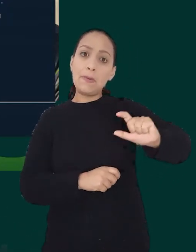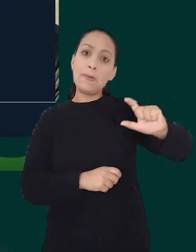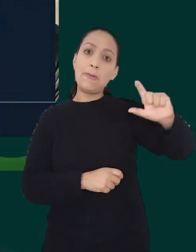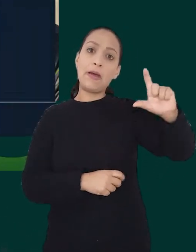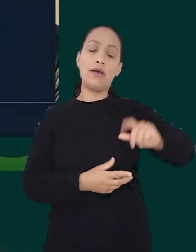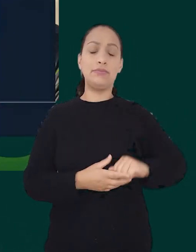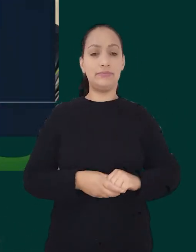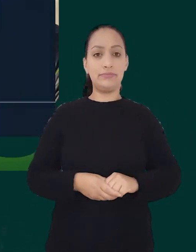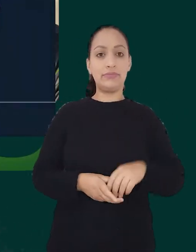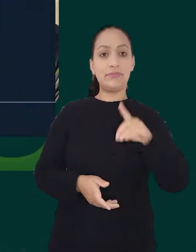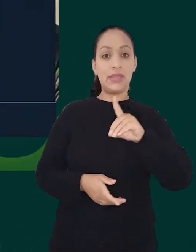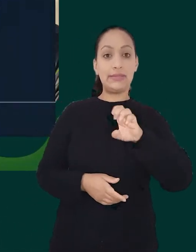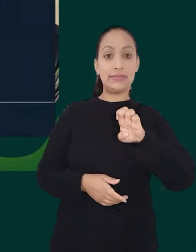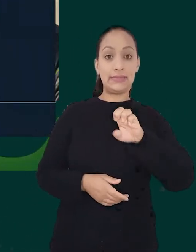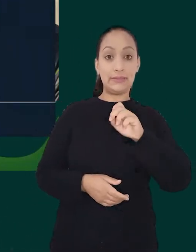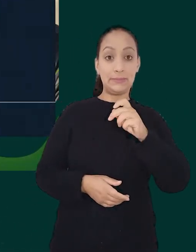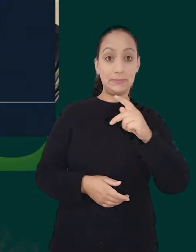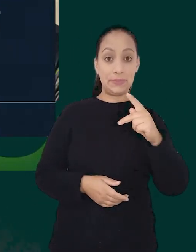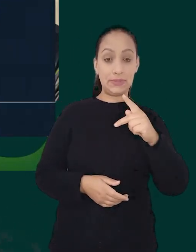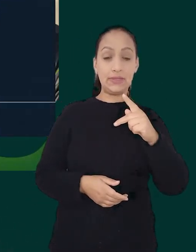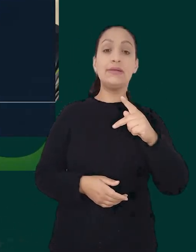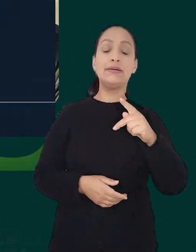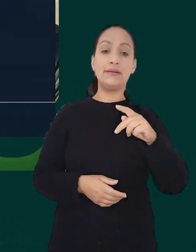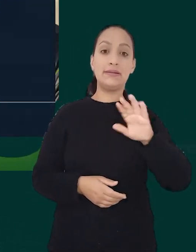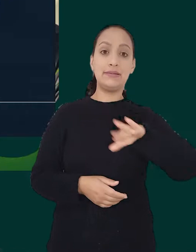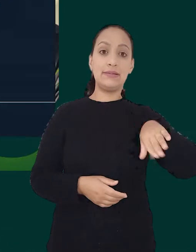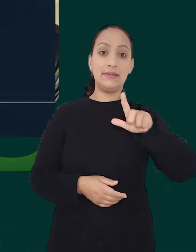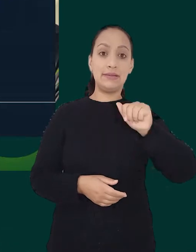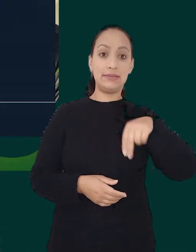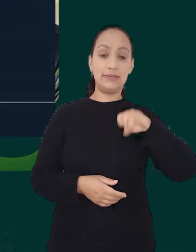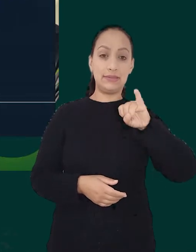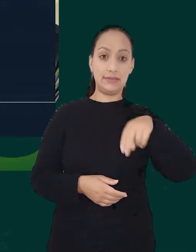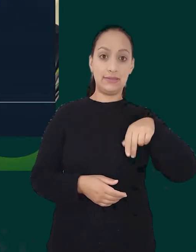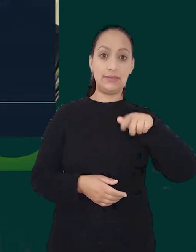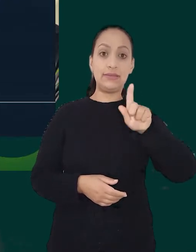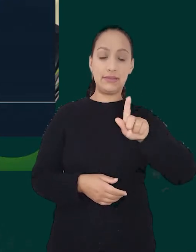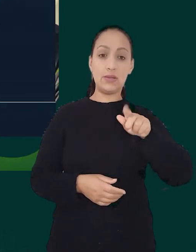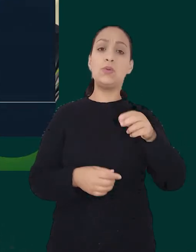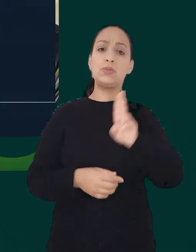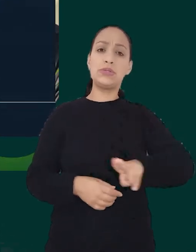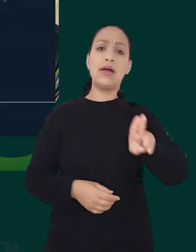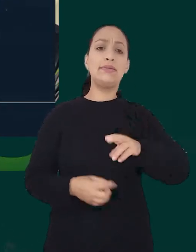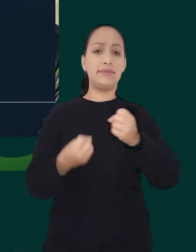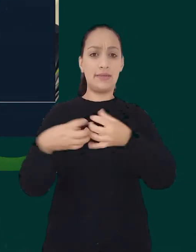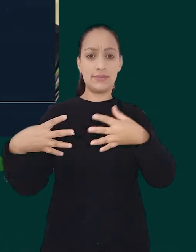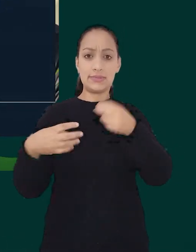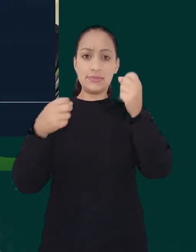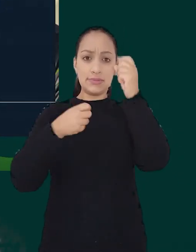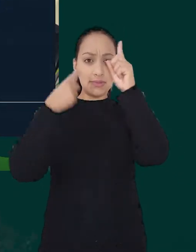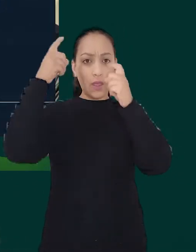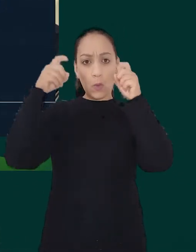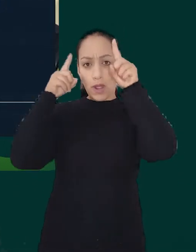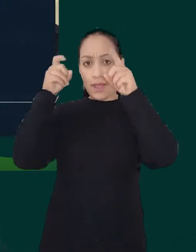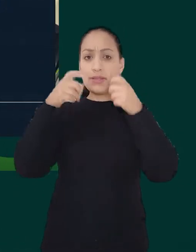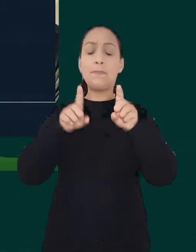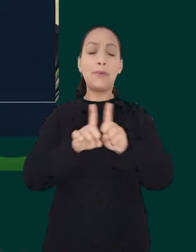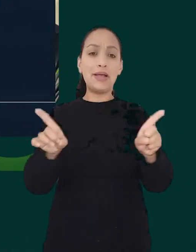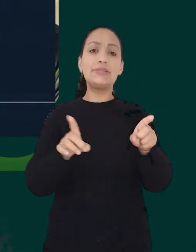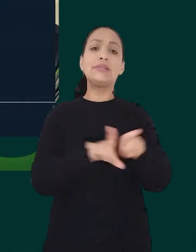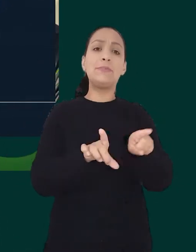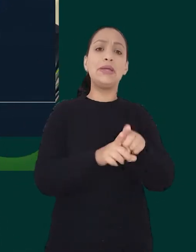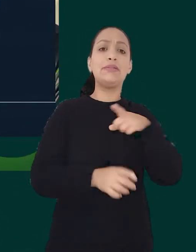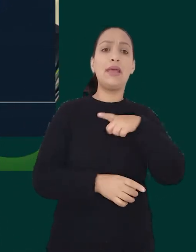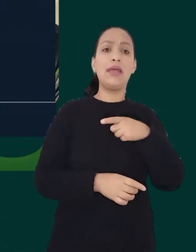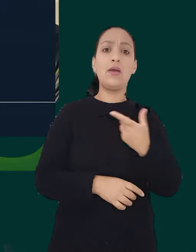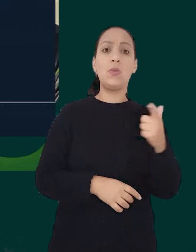Deep Learning também utilizando redes neurais, mas, porém, de uma forma onde ela tem muito mais inter-relações, né?